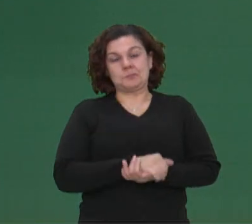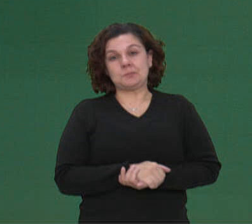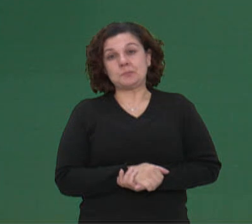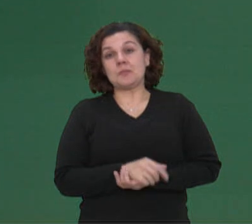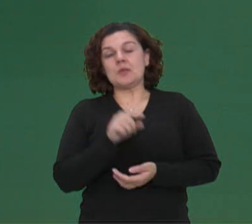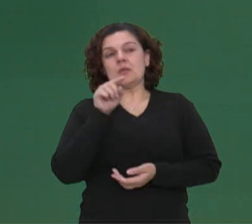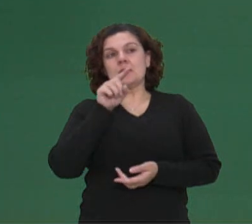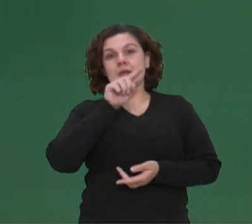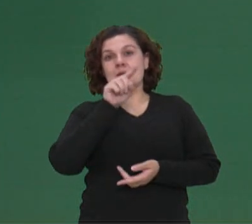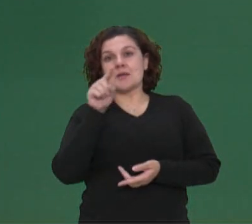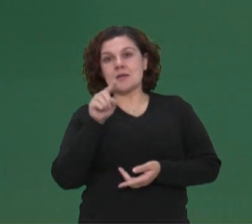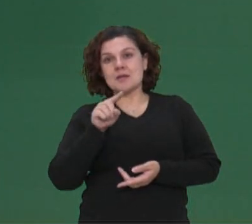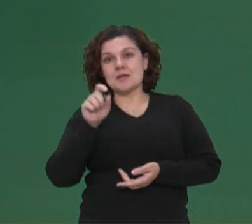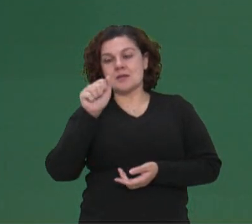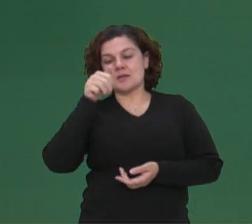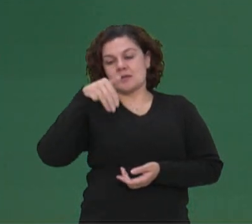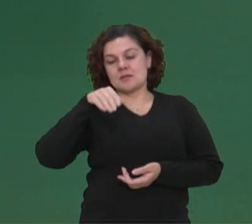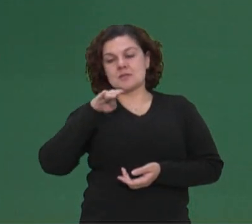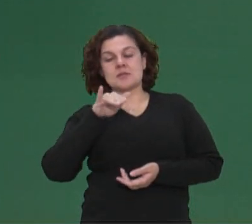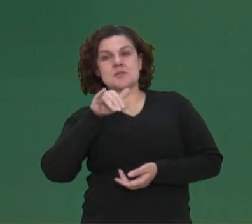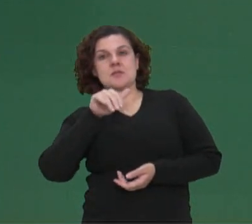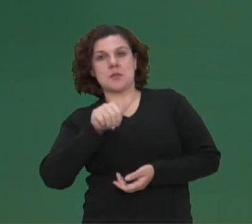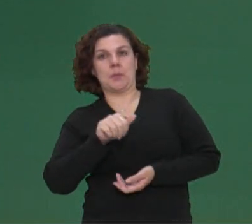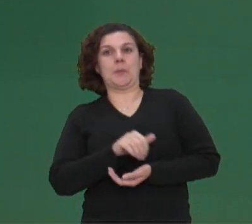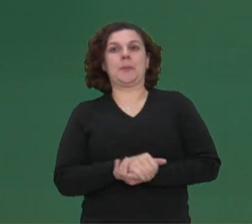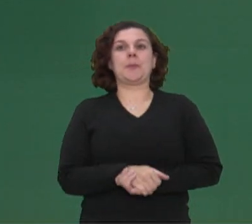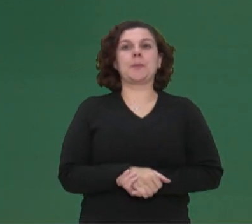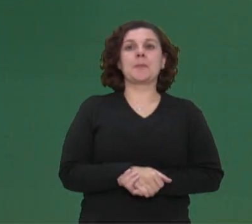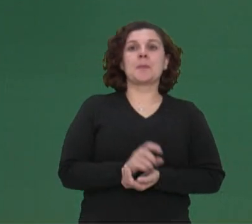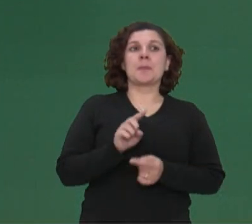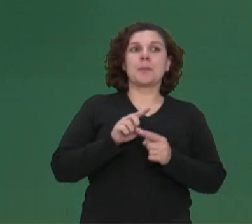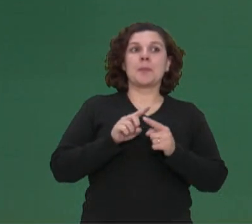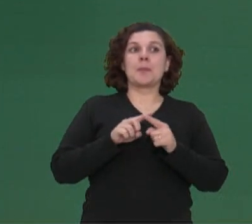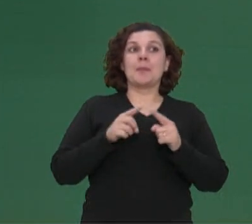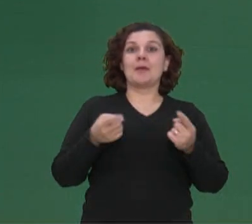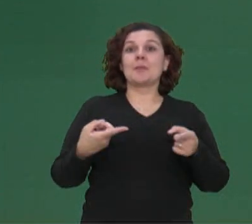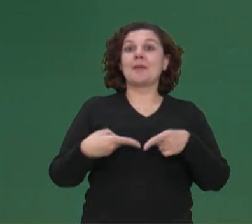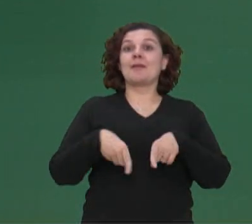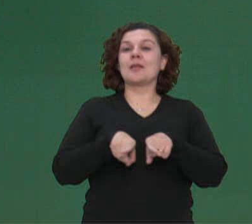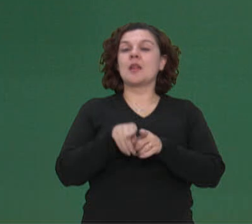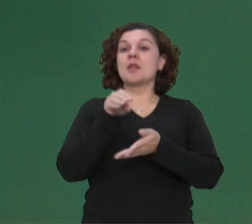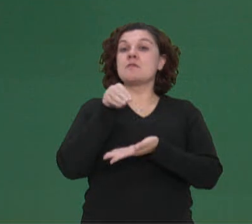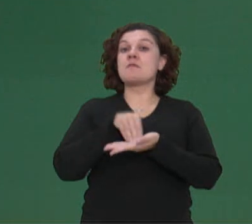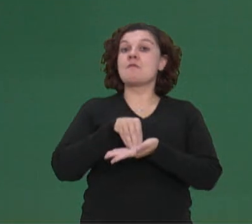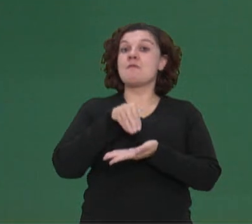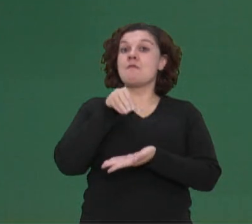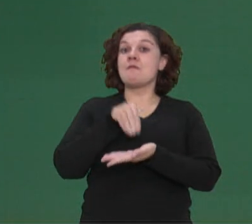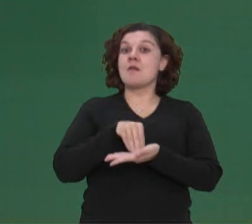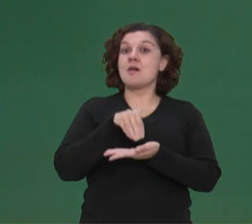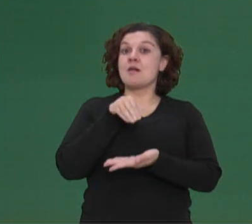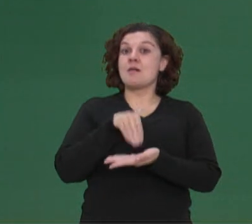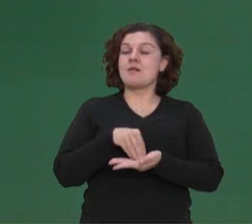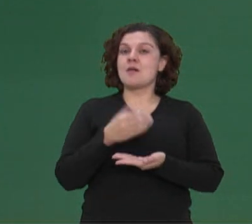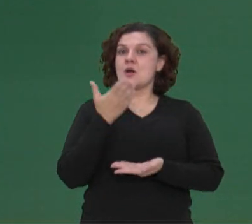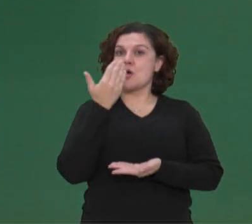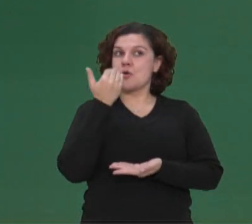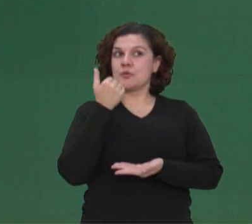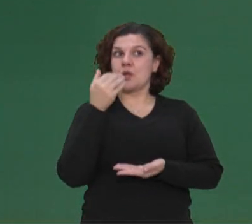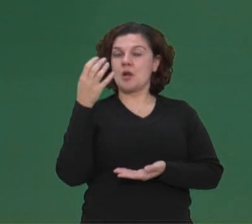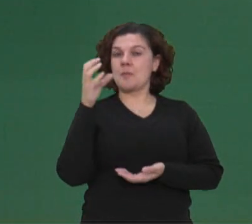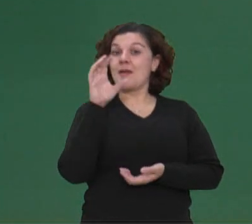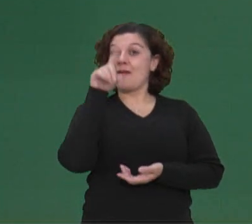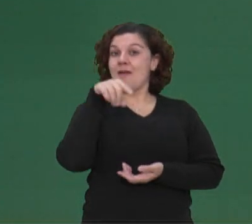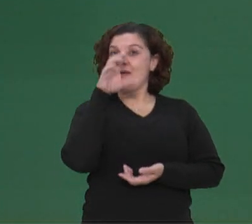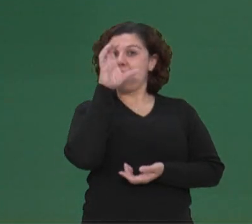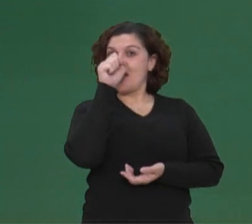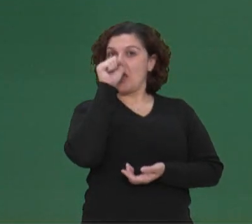tá? Zâmbia, beleza. Mas aí você tem a escassez de alimento. Então veja, você tem a área laranja,